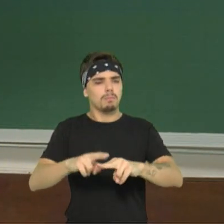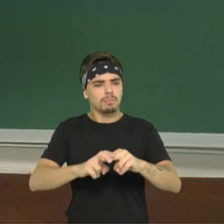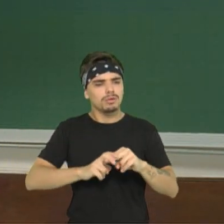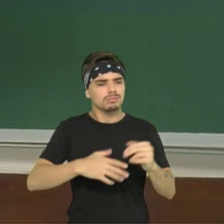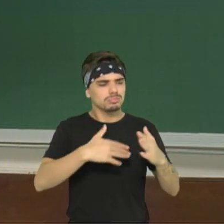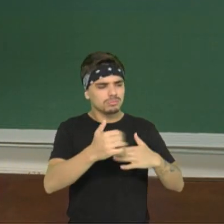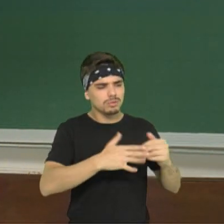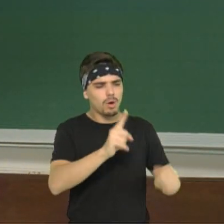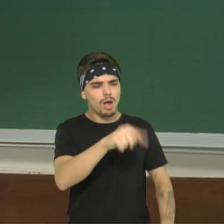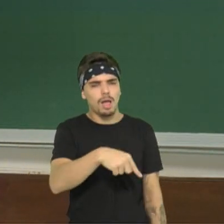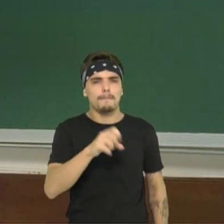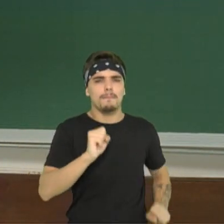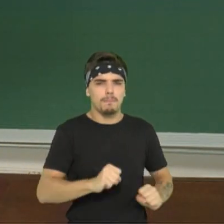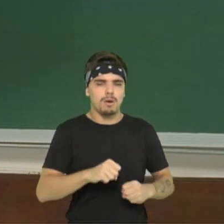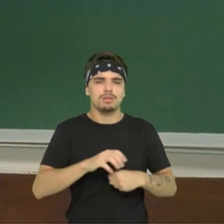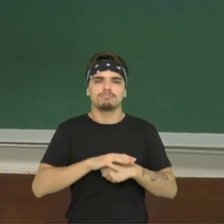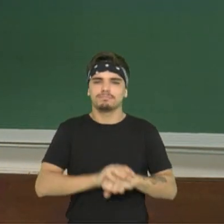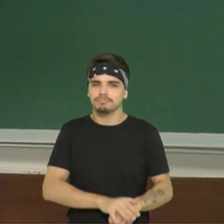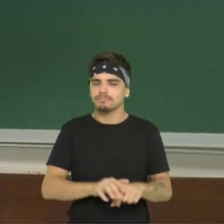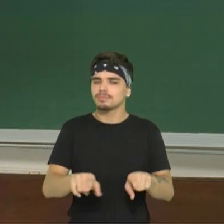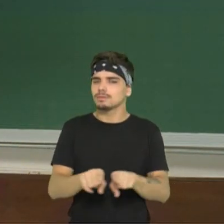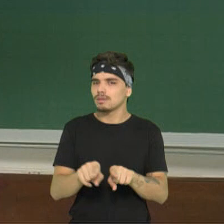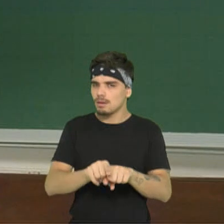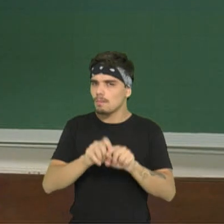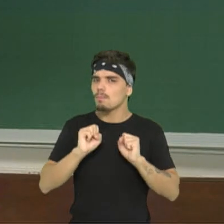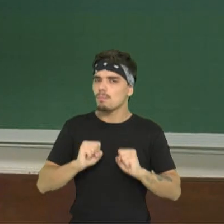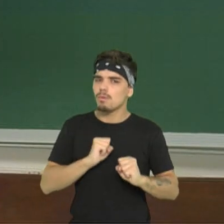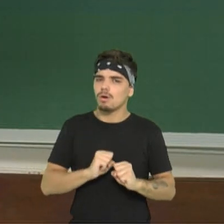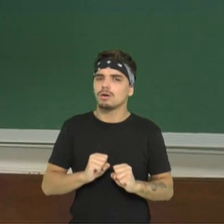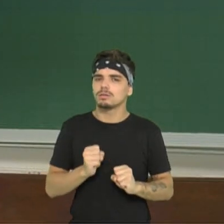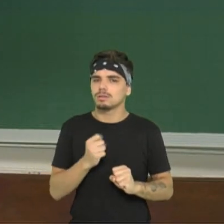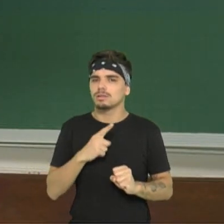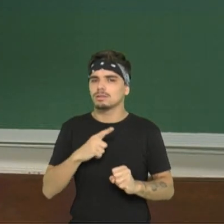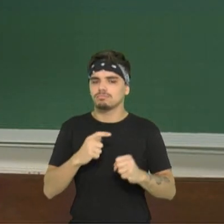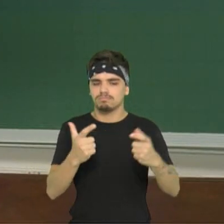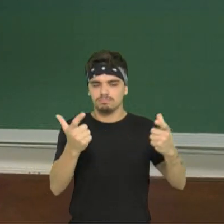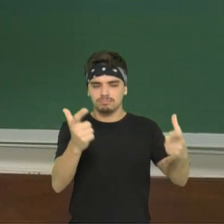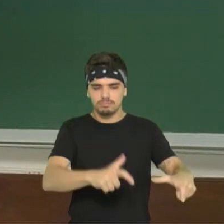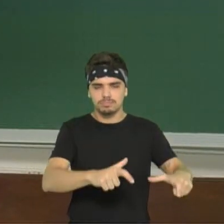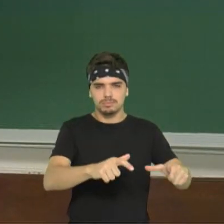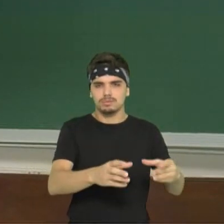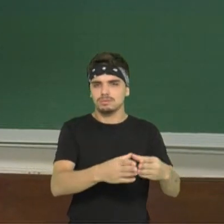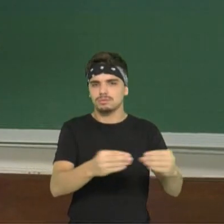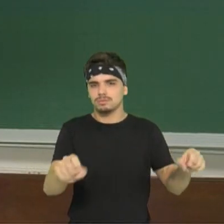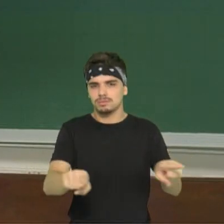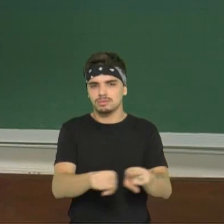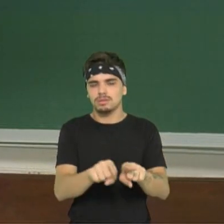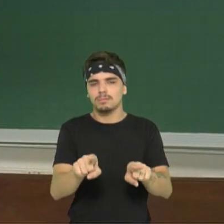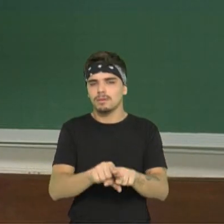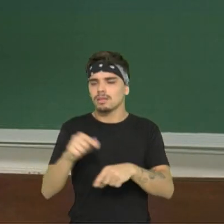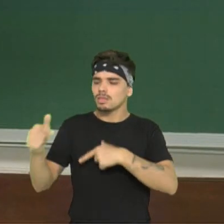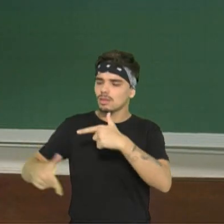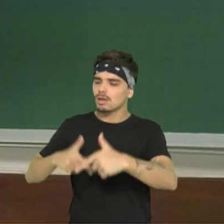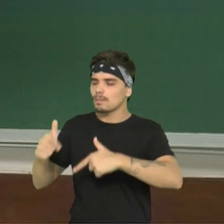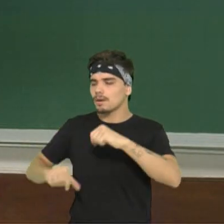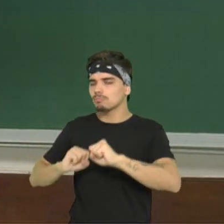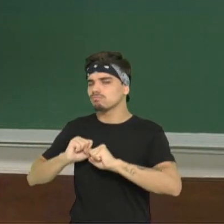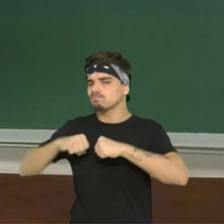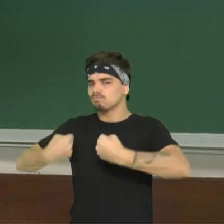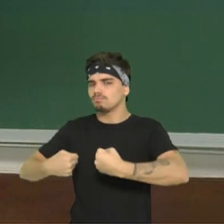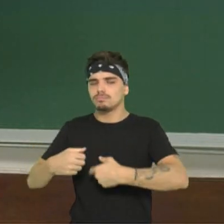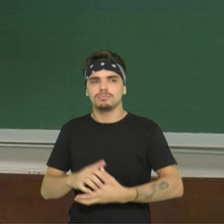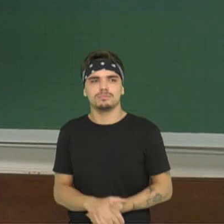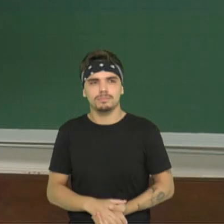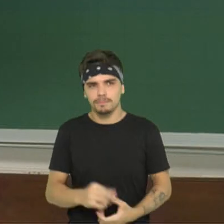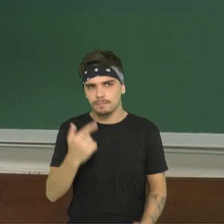entendido como um inimigo que pode ser colocado nos campos de extermínio, nos campos de trabalho forçado. Aqui a gente